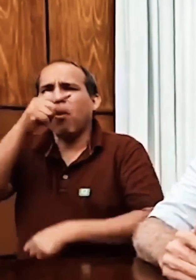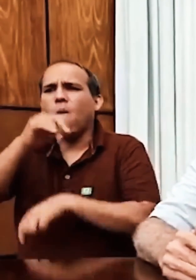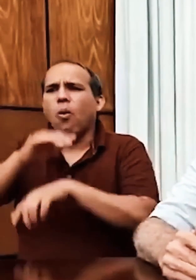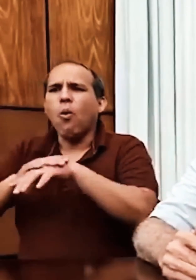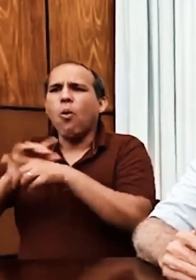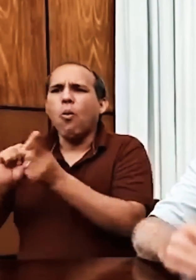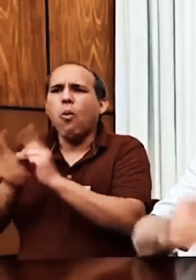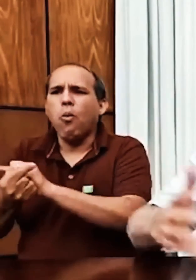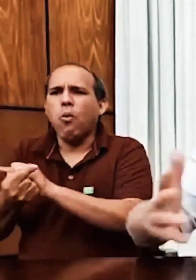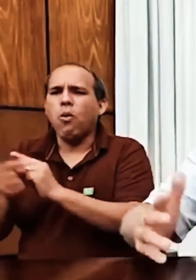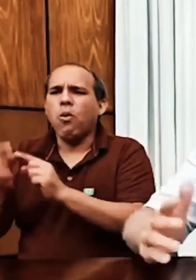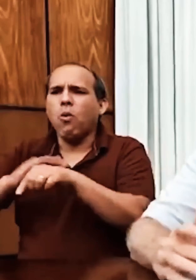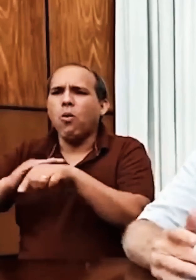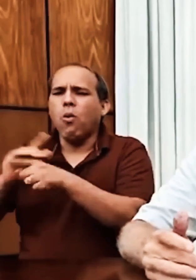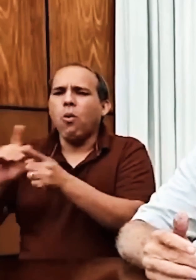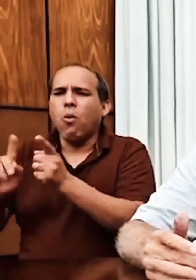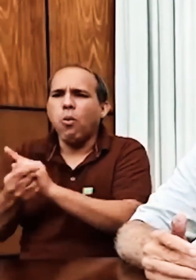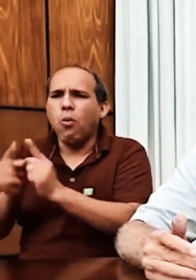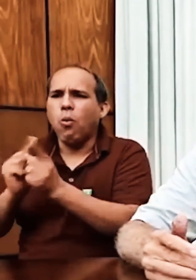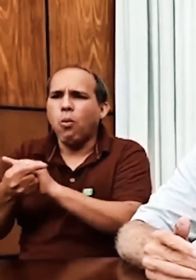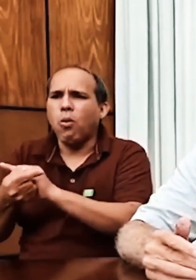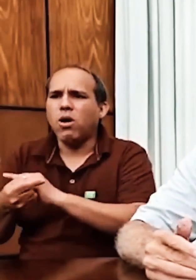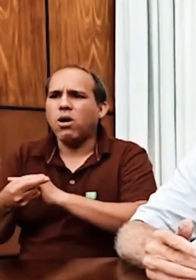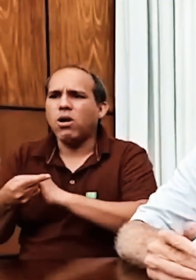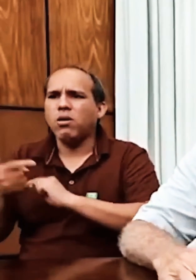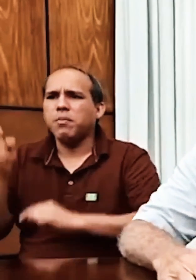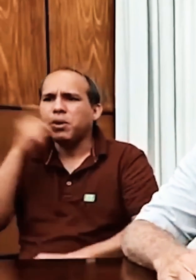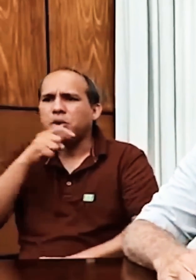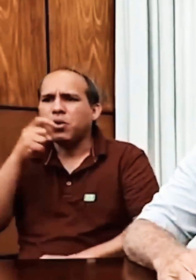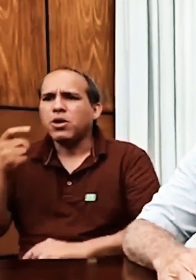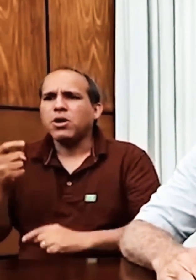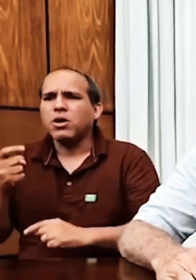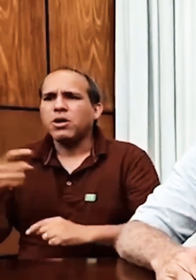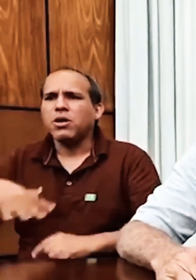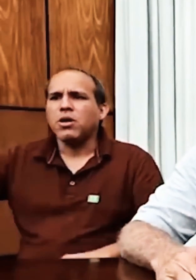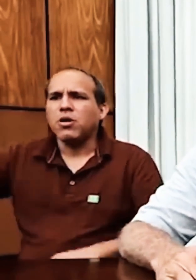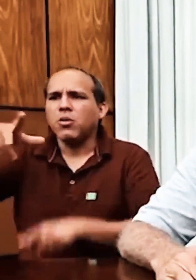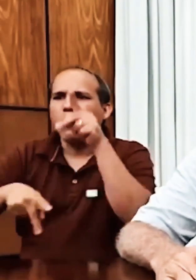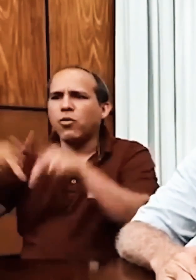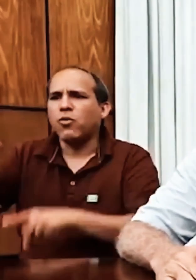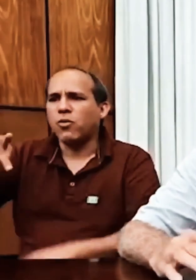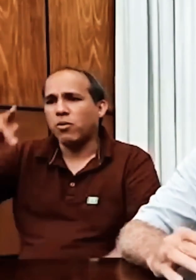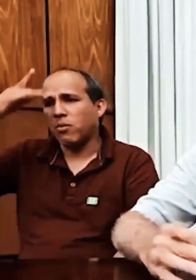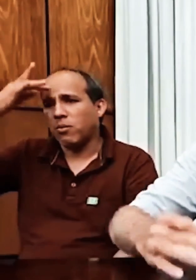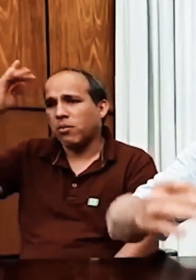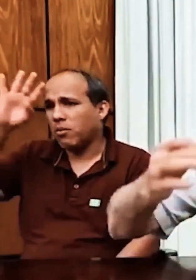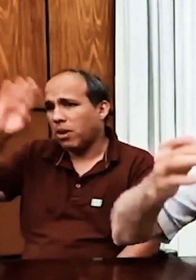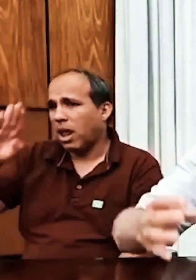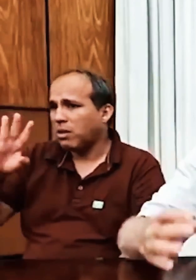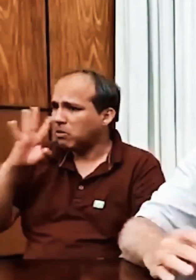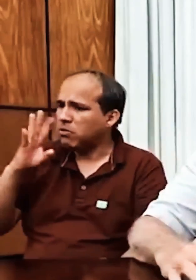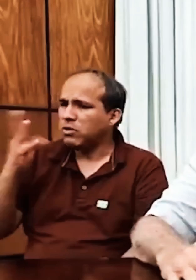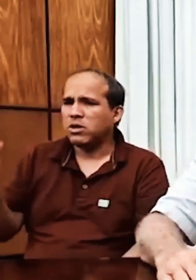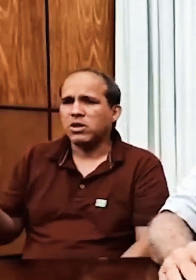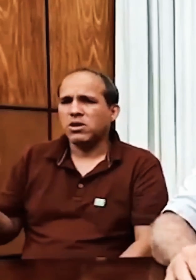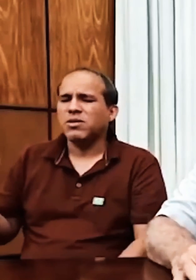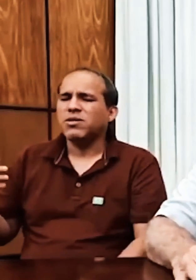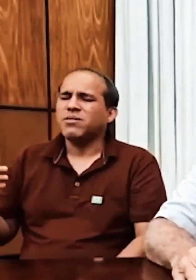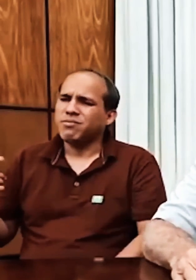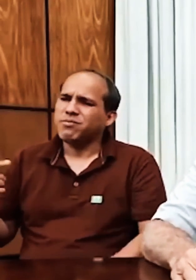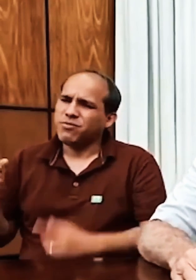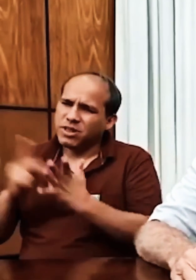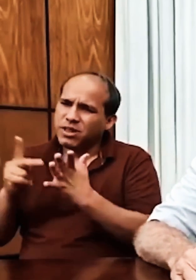transparecer para a população brasileira. Realmente é indignante. É para ficar indignado o